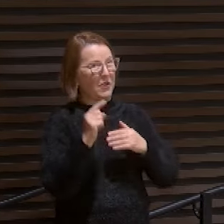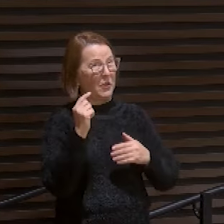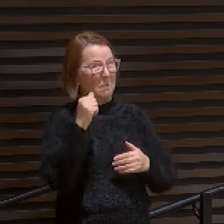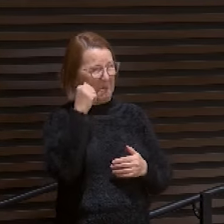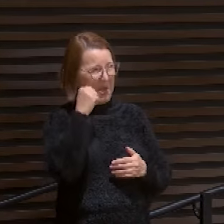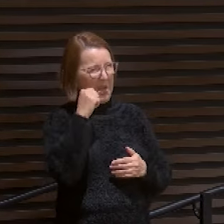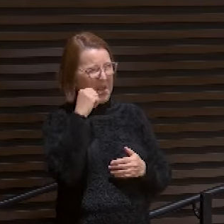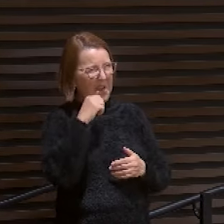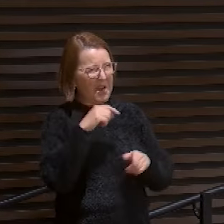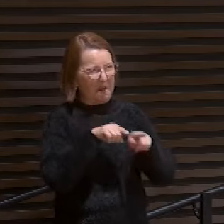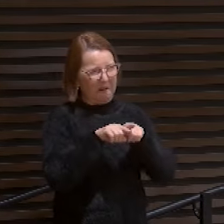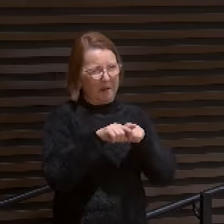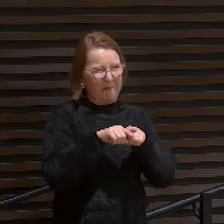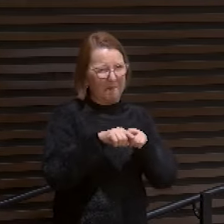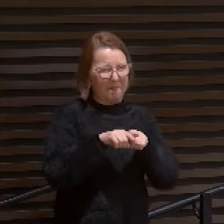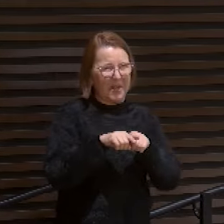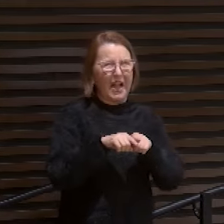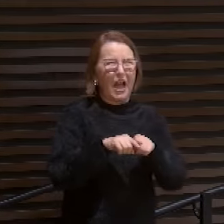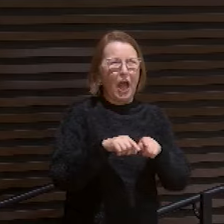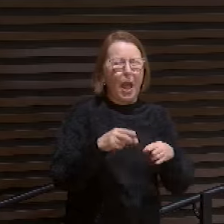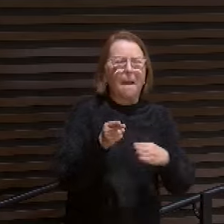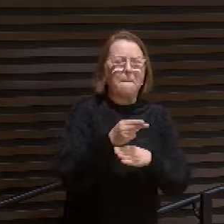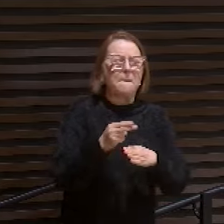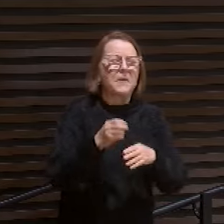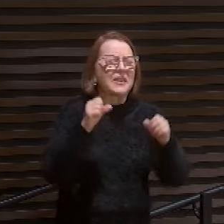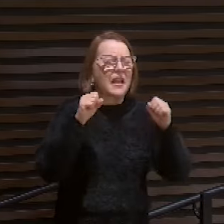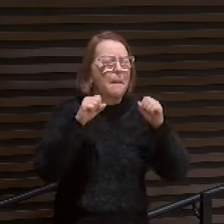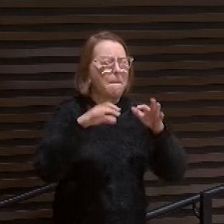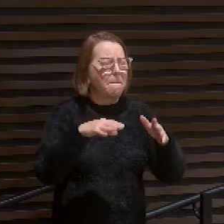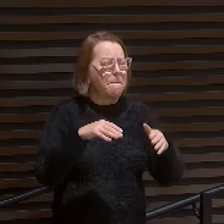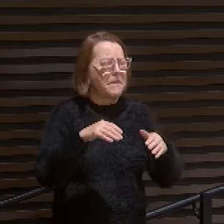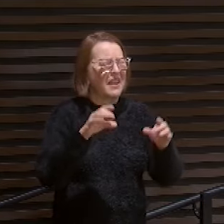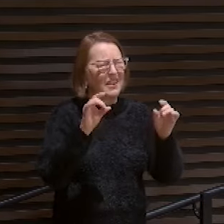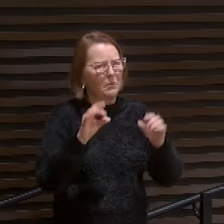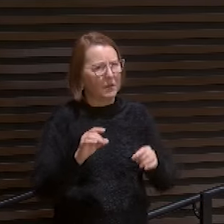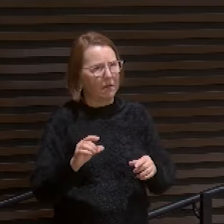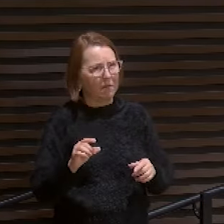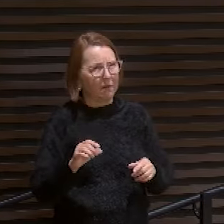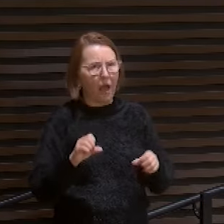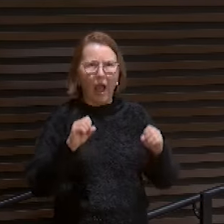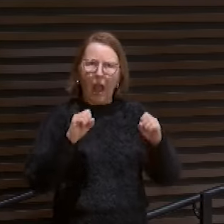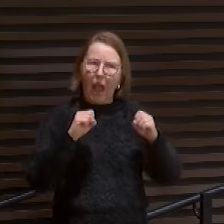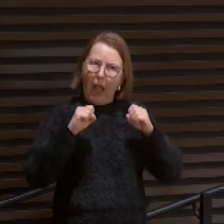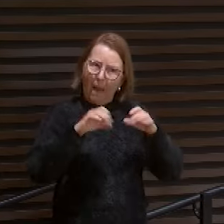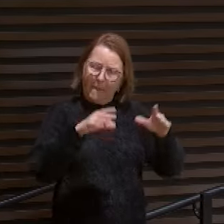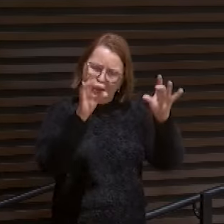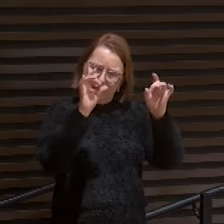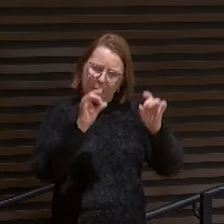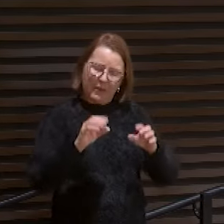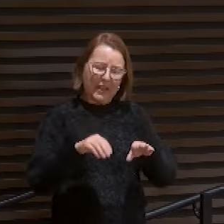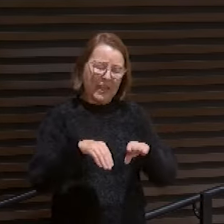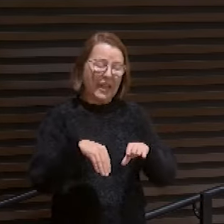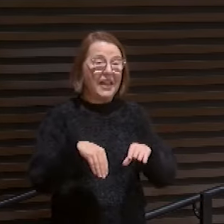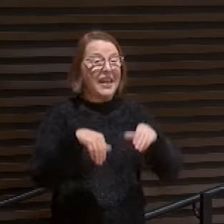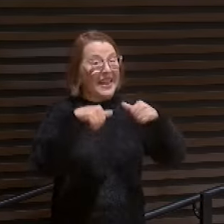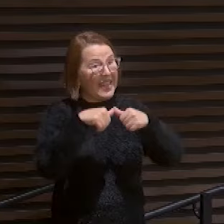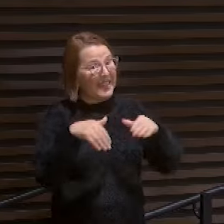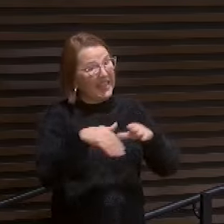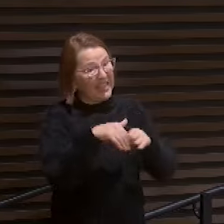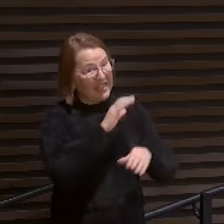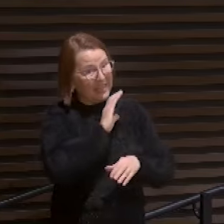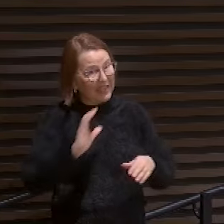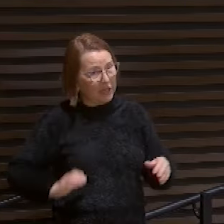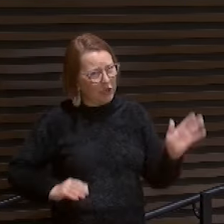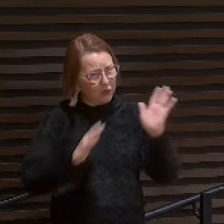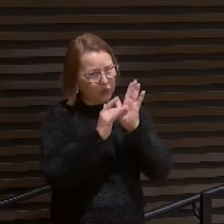está em Jesus, não na irmã fulana, nem no pastor, nem no profeta. Está em Cristo Jesus. Ele já nos deu esta bênção. Para de